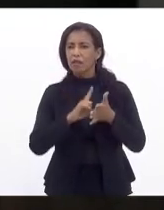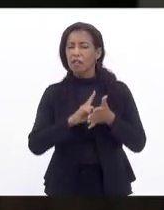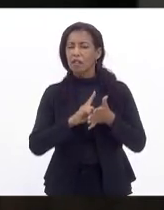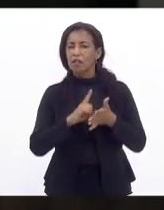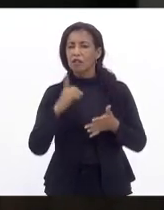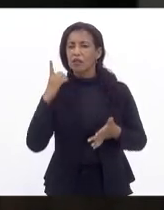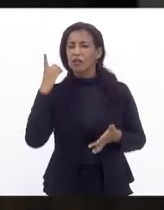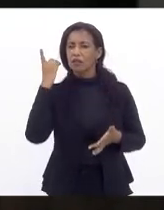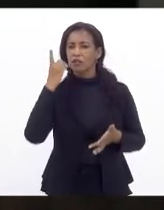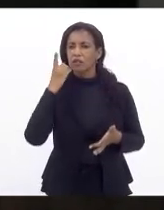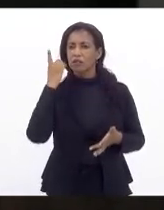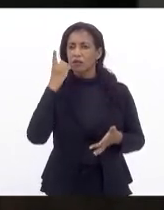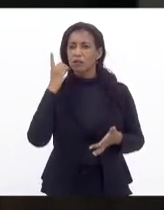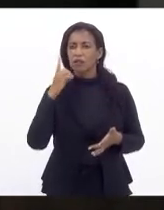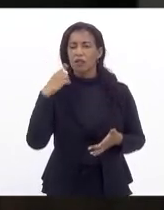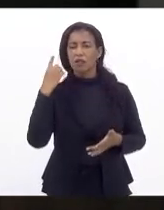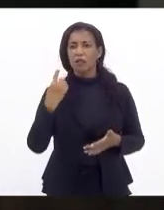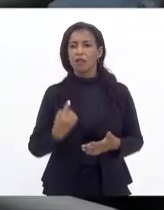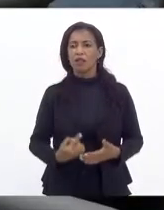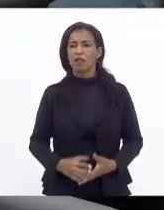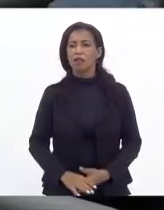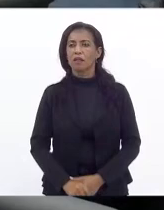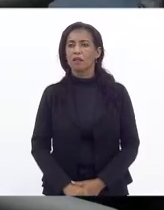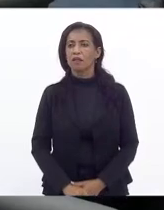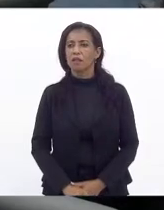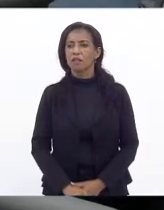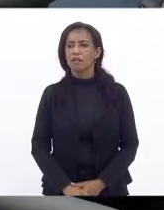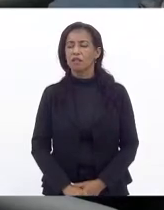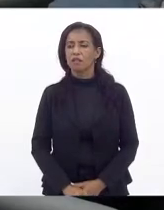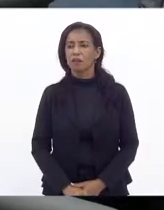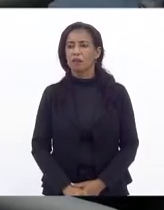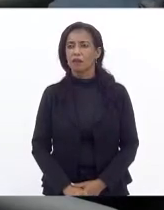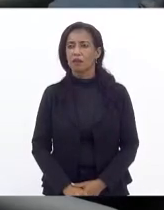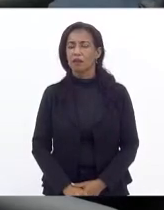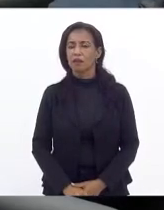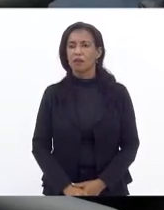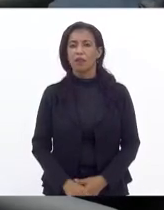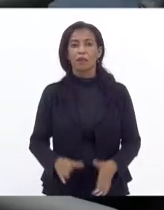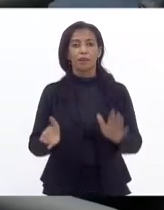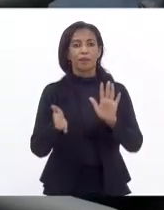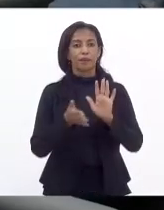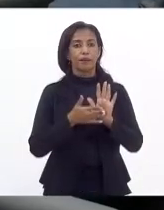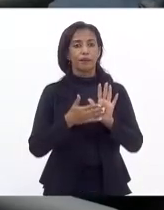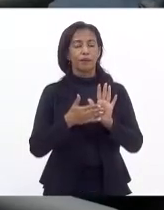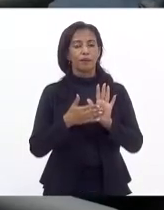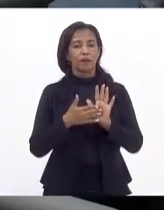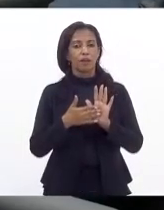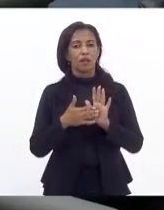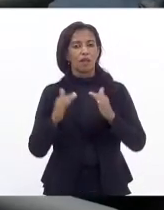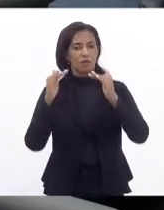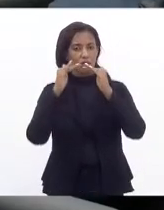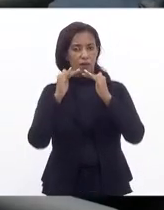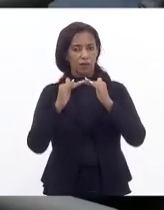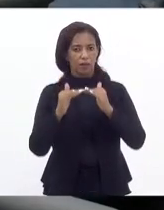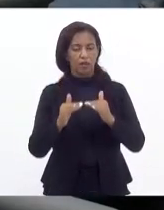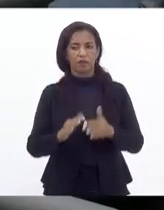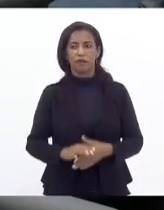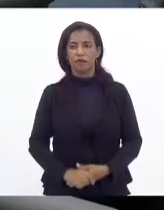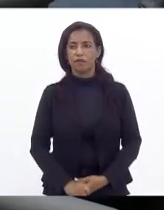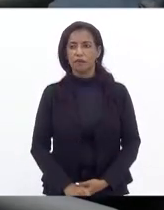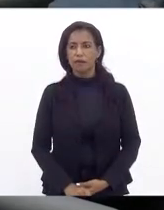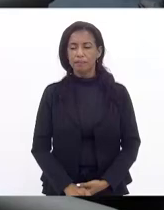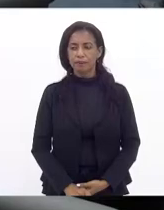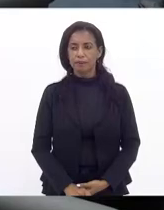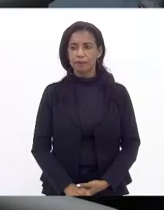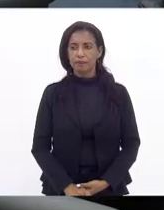deputada Dani Monteiro, Comissão de Direitos Humanos. Obrigado, presidente. O parecer no mérito é favorável. Os